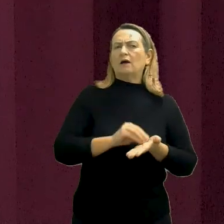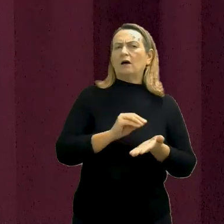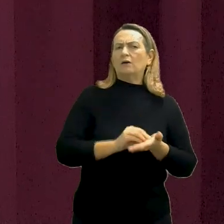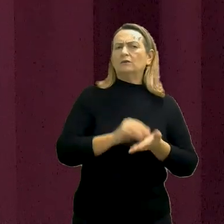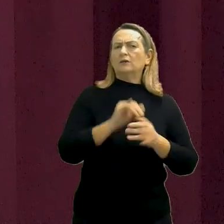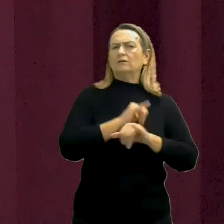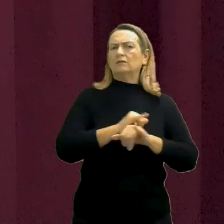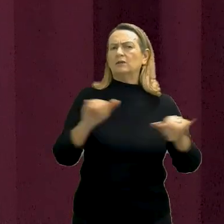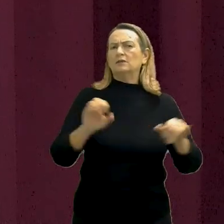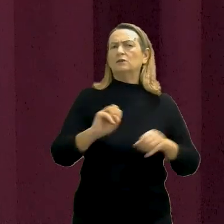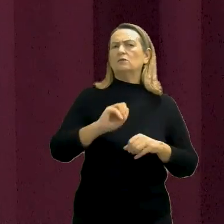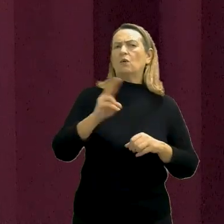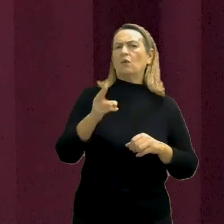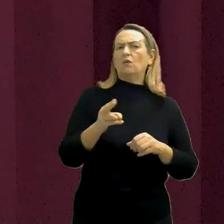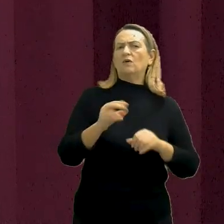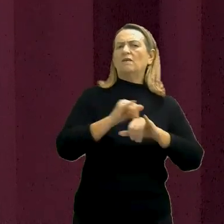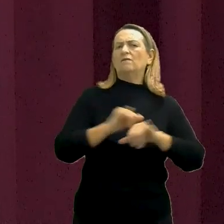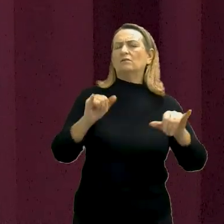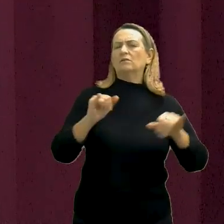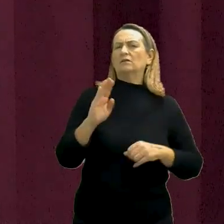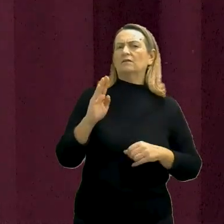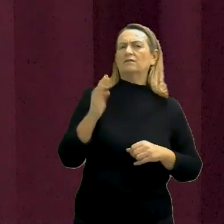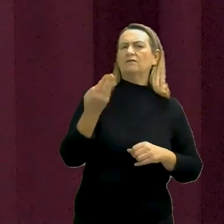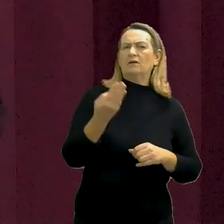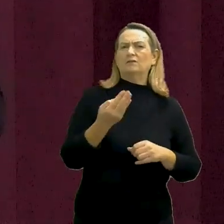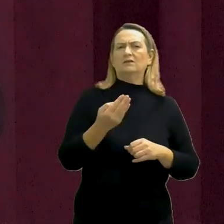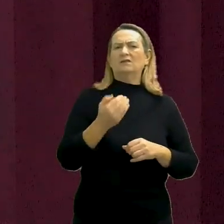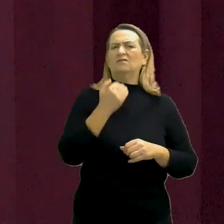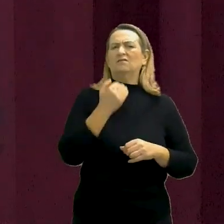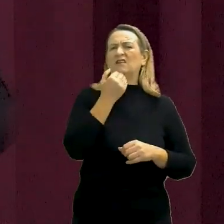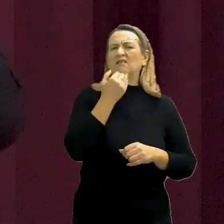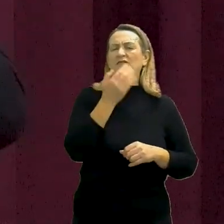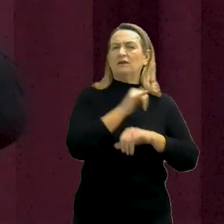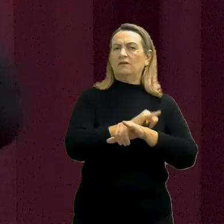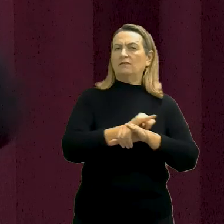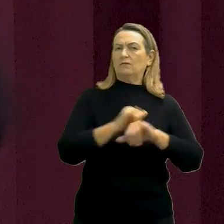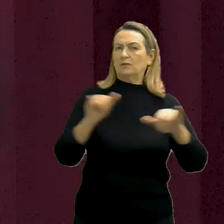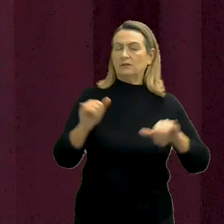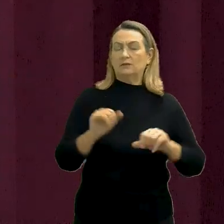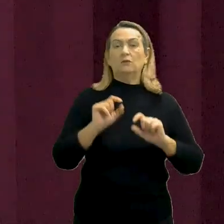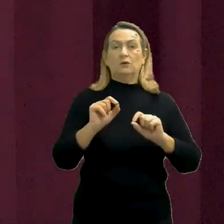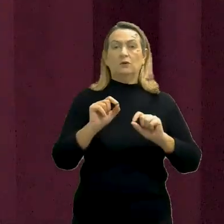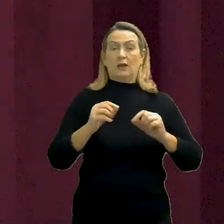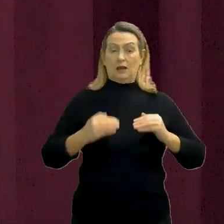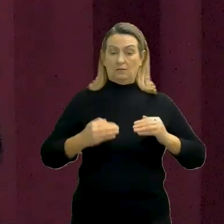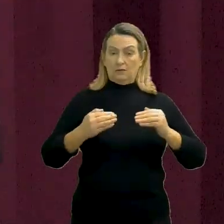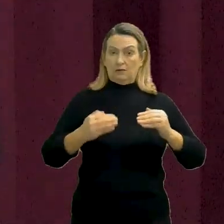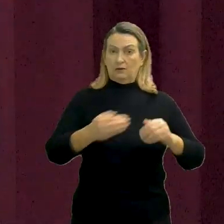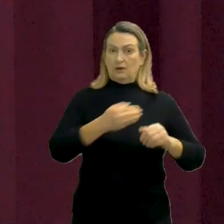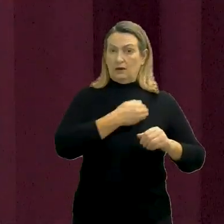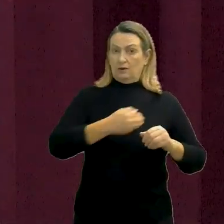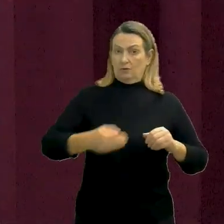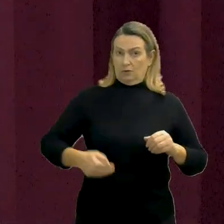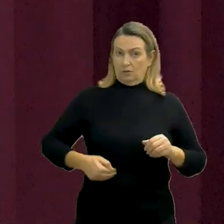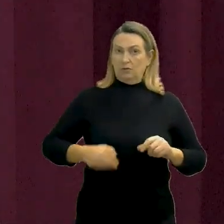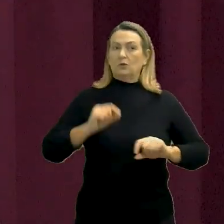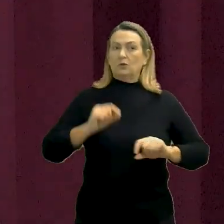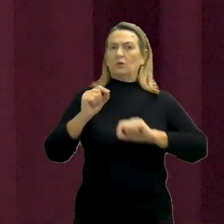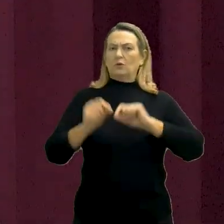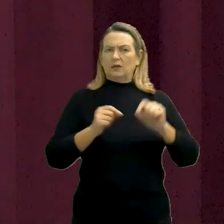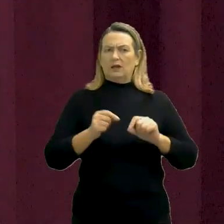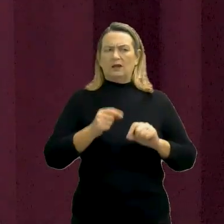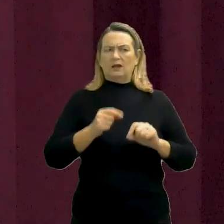então a tarefa do Ministério Público é que aquela aquela informação aquele discurso